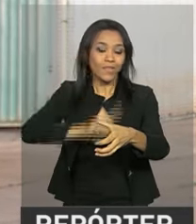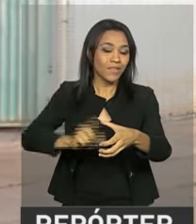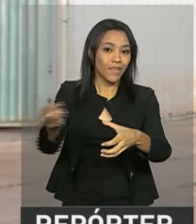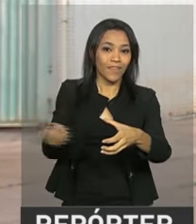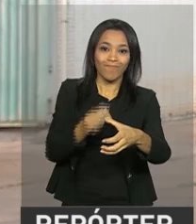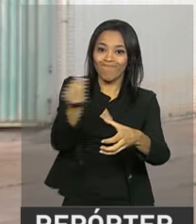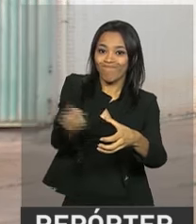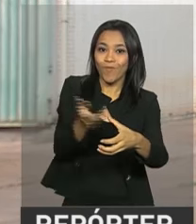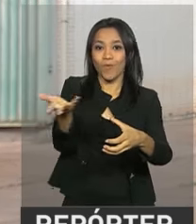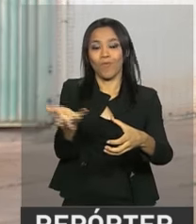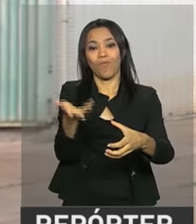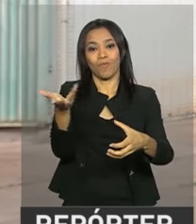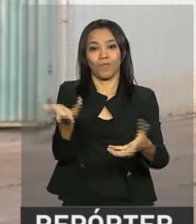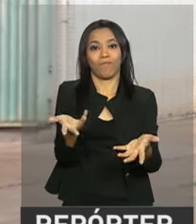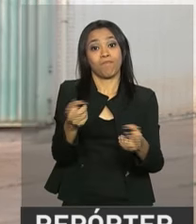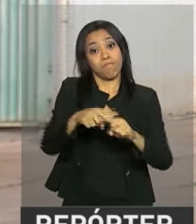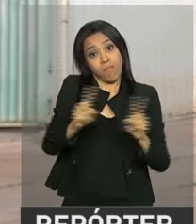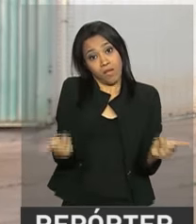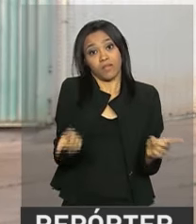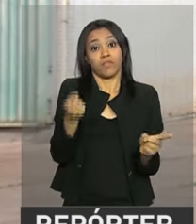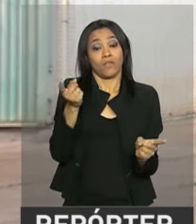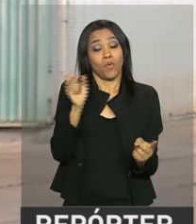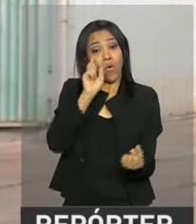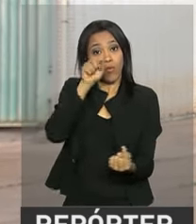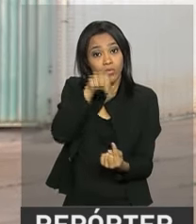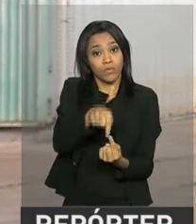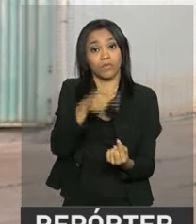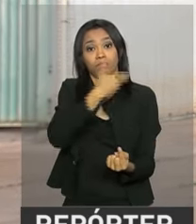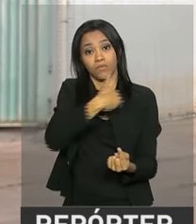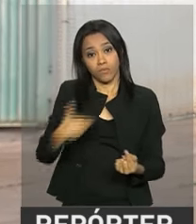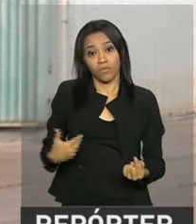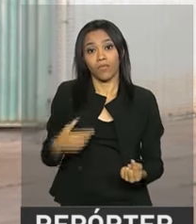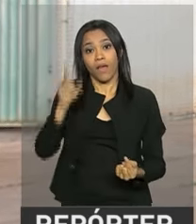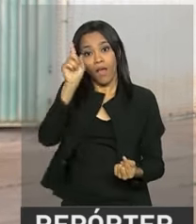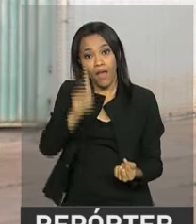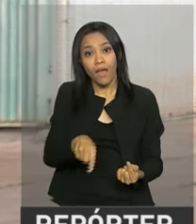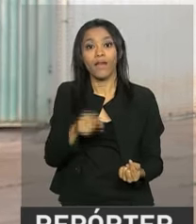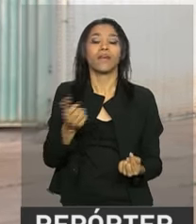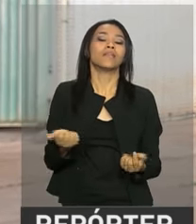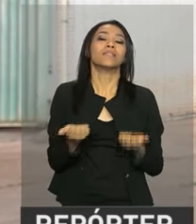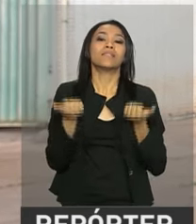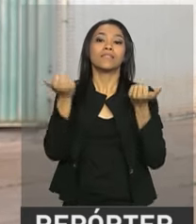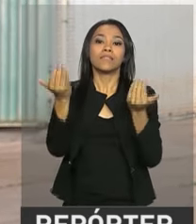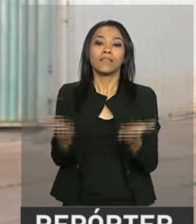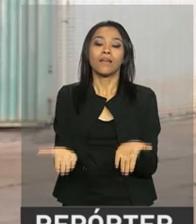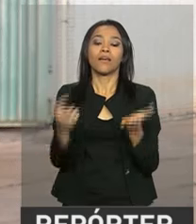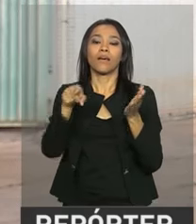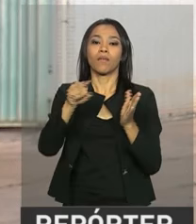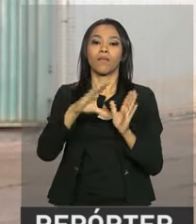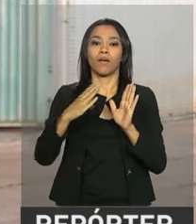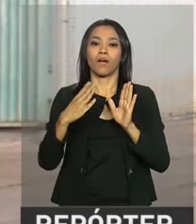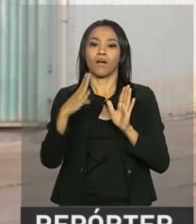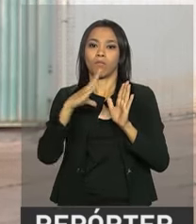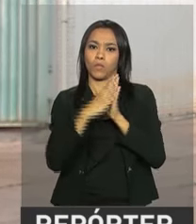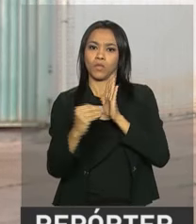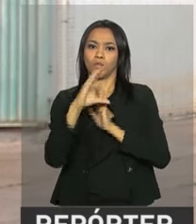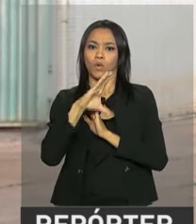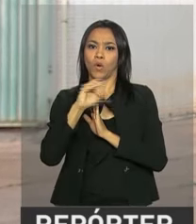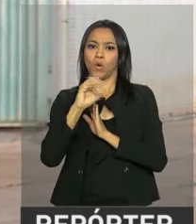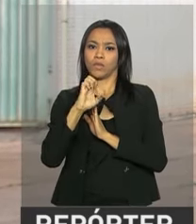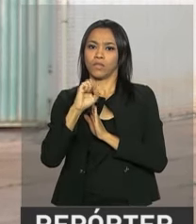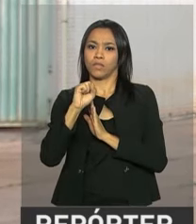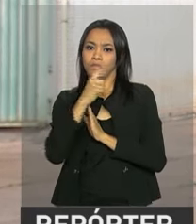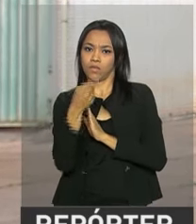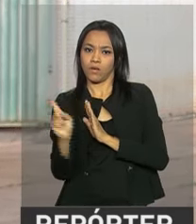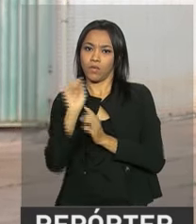adequada o serviço. Na verdade, o maior objetivo é modernizar as concessões. Segundo o governo, a expectativa